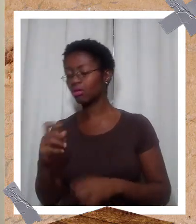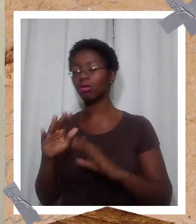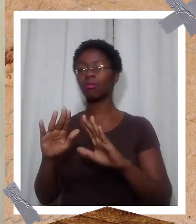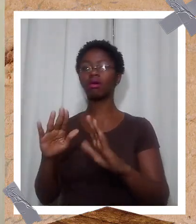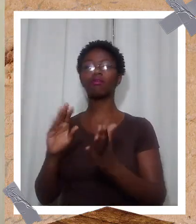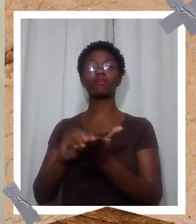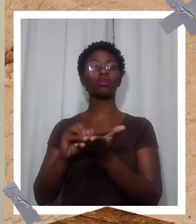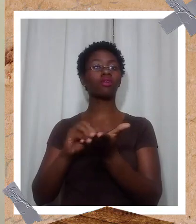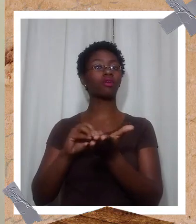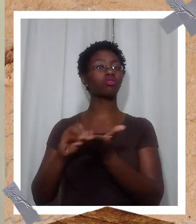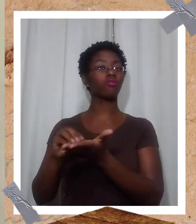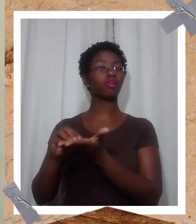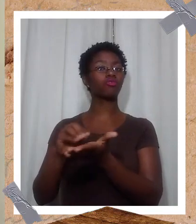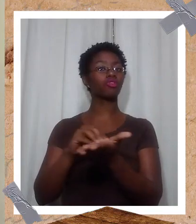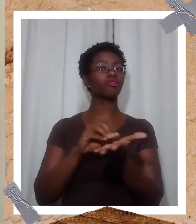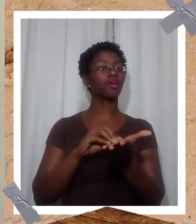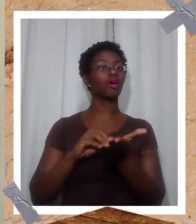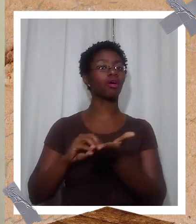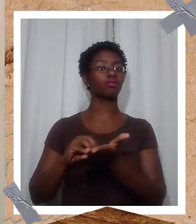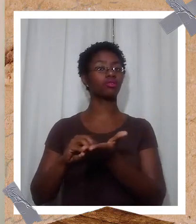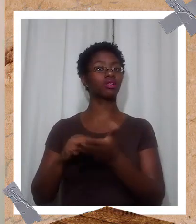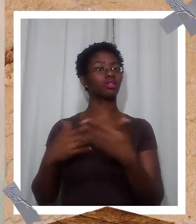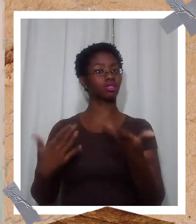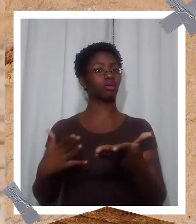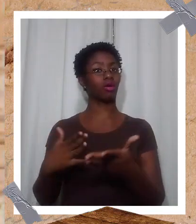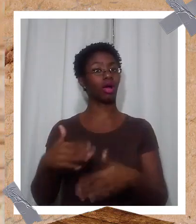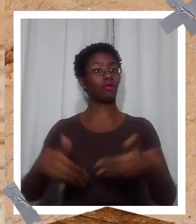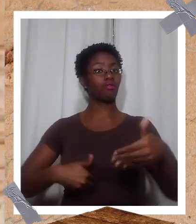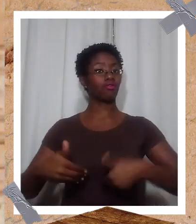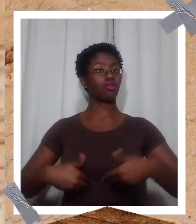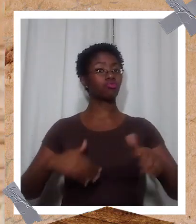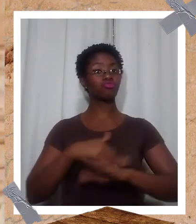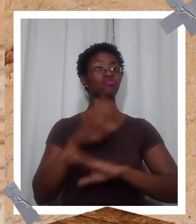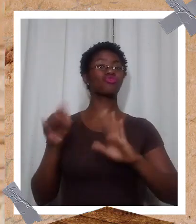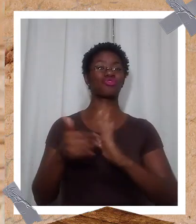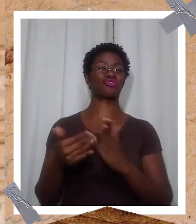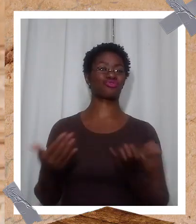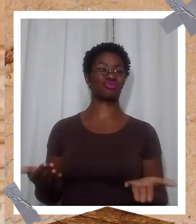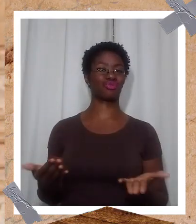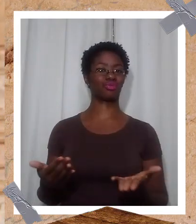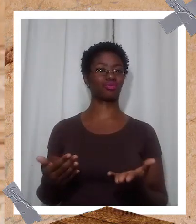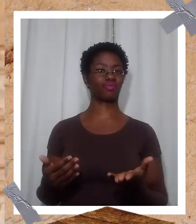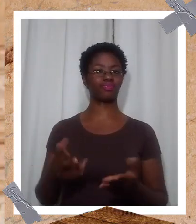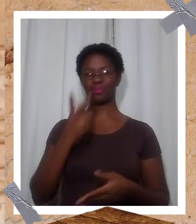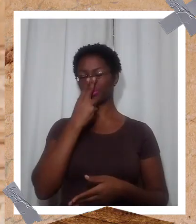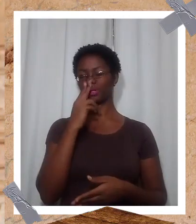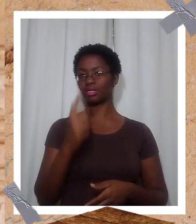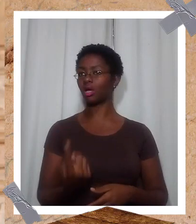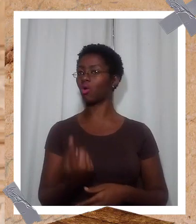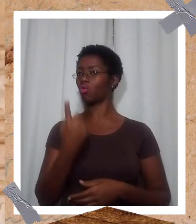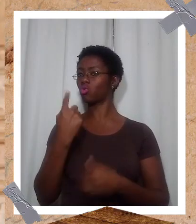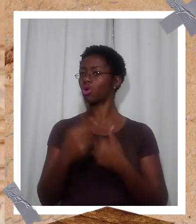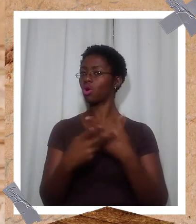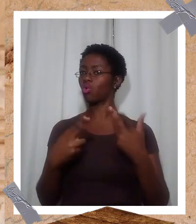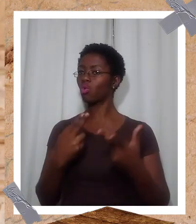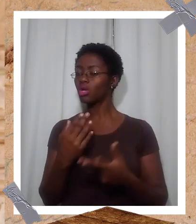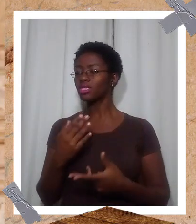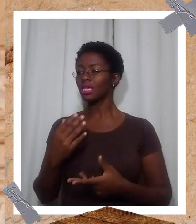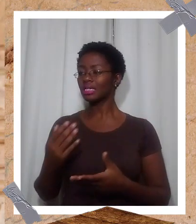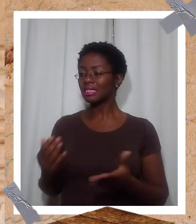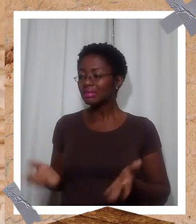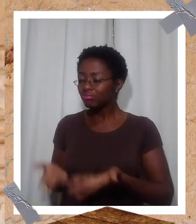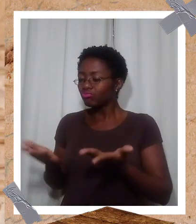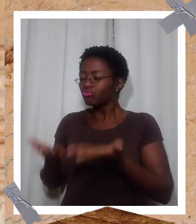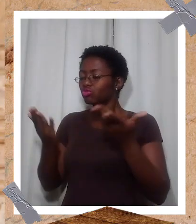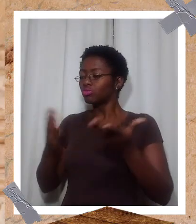tudo. Então, ela tem fome de tudo. E acho que a única coisa que alimentou Carolina foi a literatura. E acho que